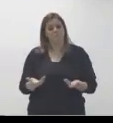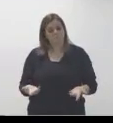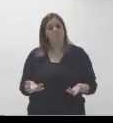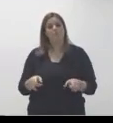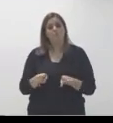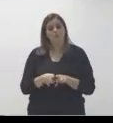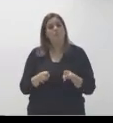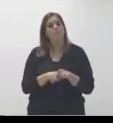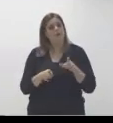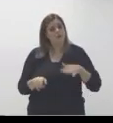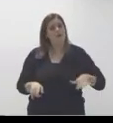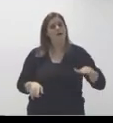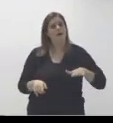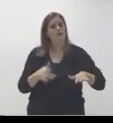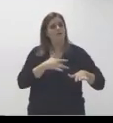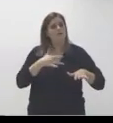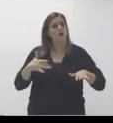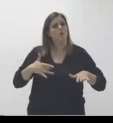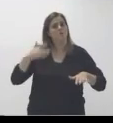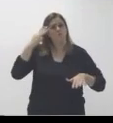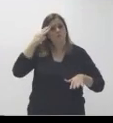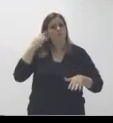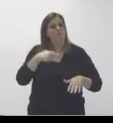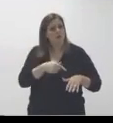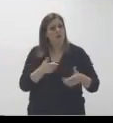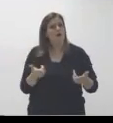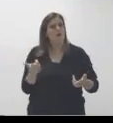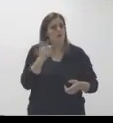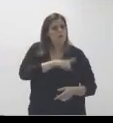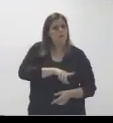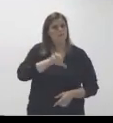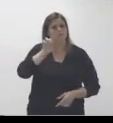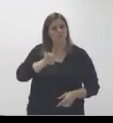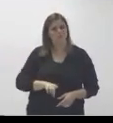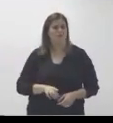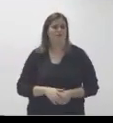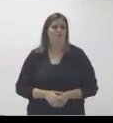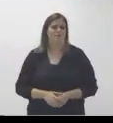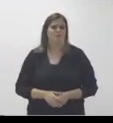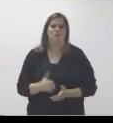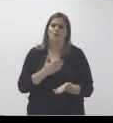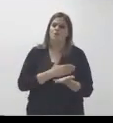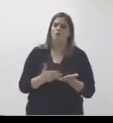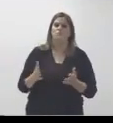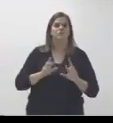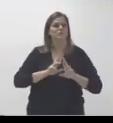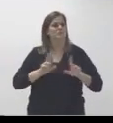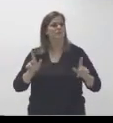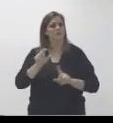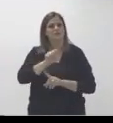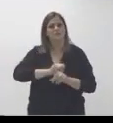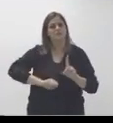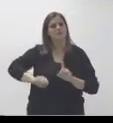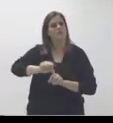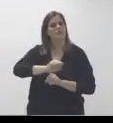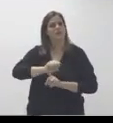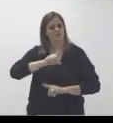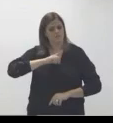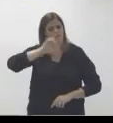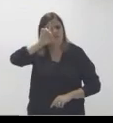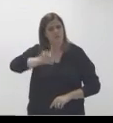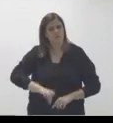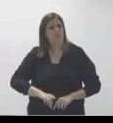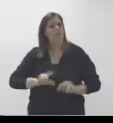vitoriosa em que nós inauguramos um modelo de sociedade em que o direito alcança todas e todos